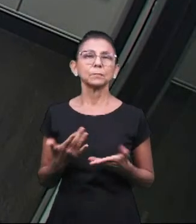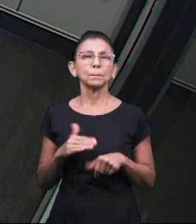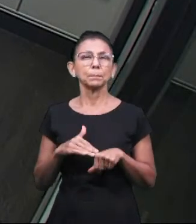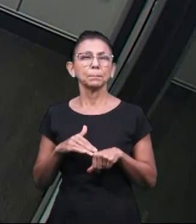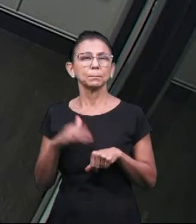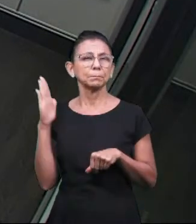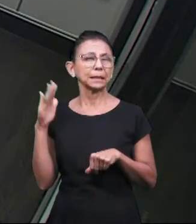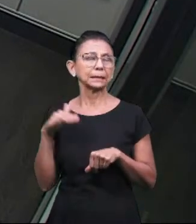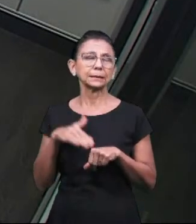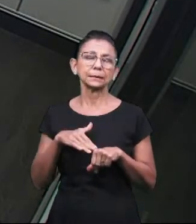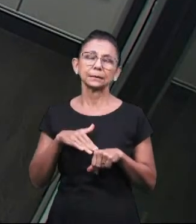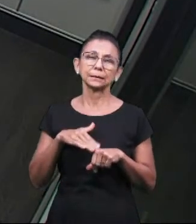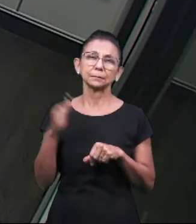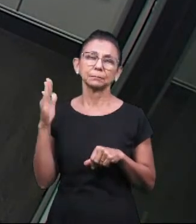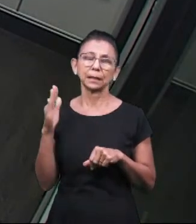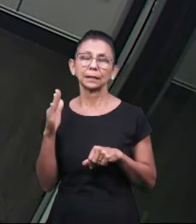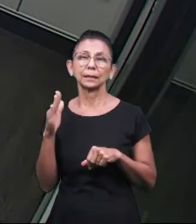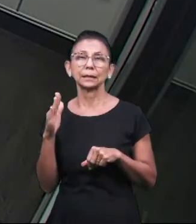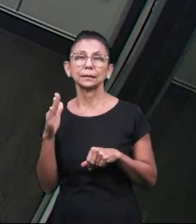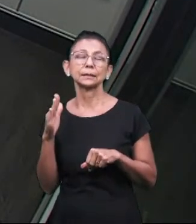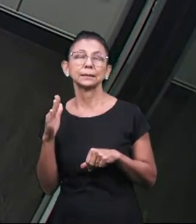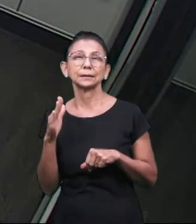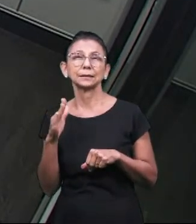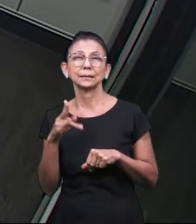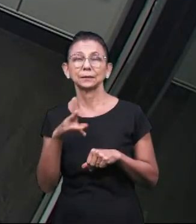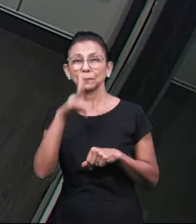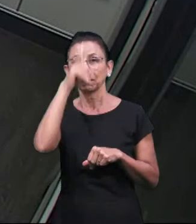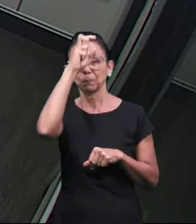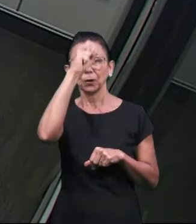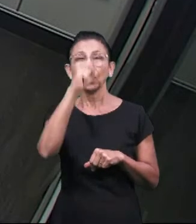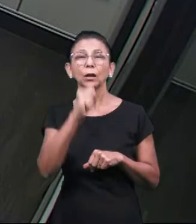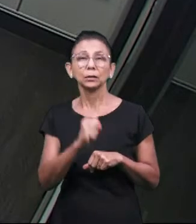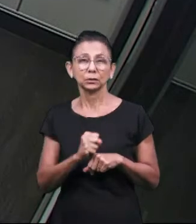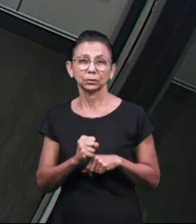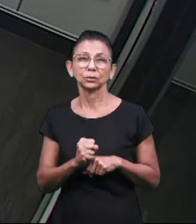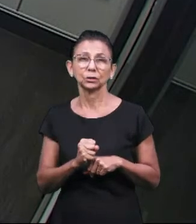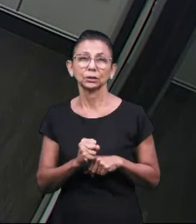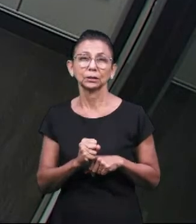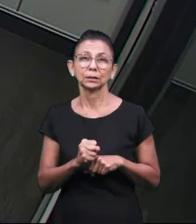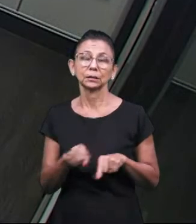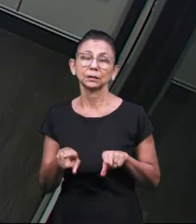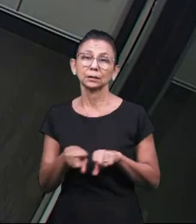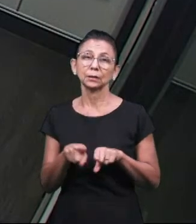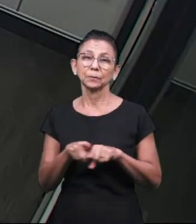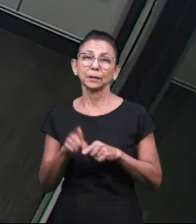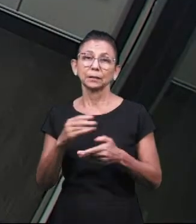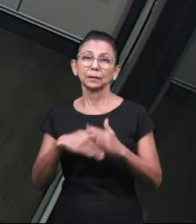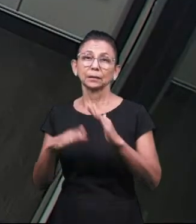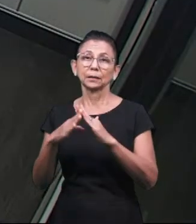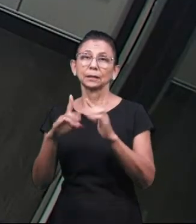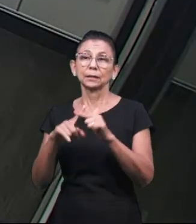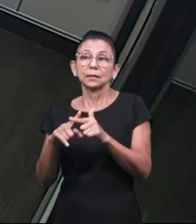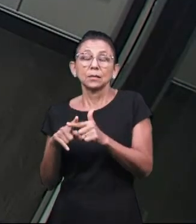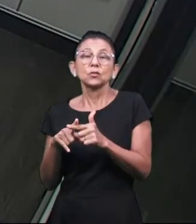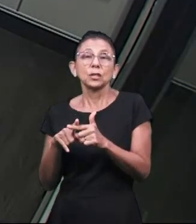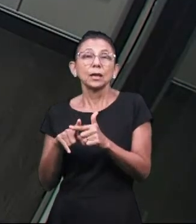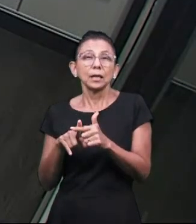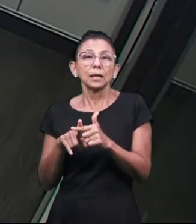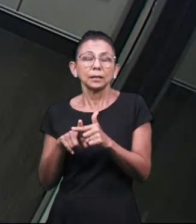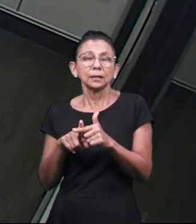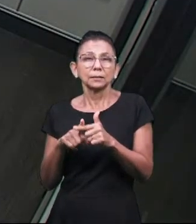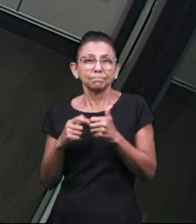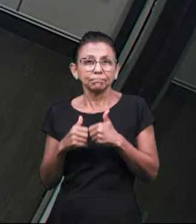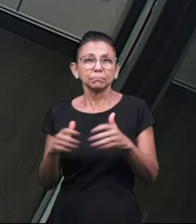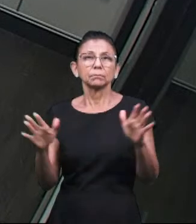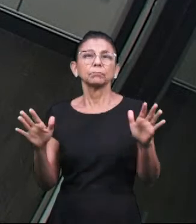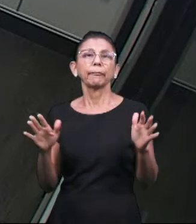forte, quanto mais esse trabalho de senhoras ele é uma realidade dentro da igreja, a gente começa a perceber que a